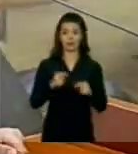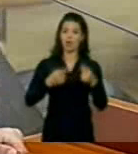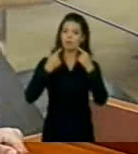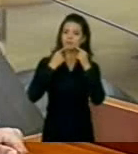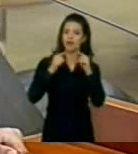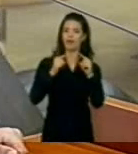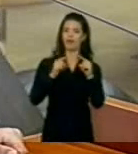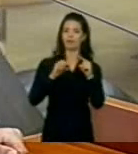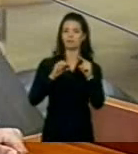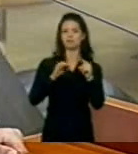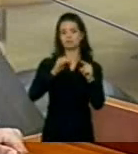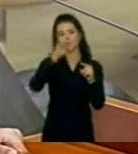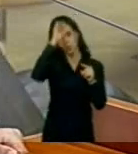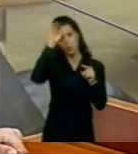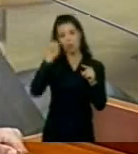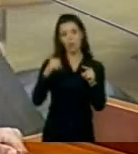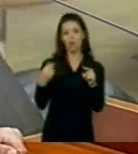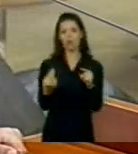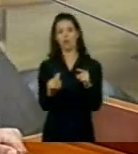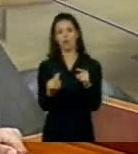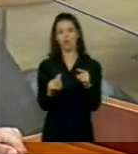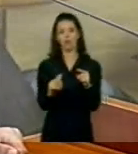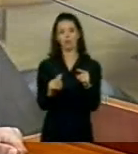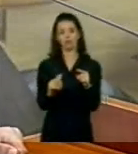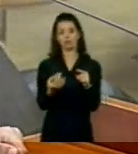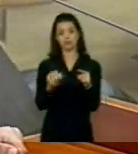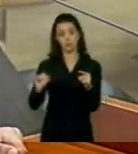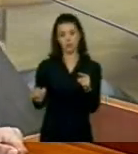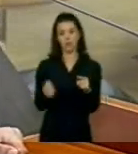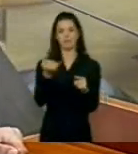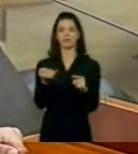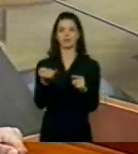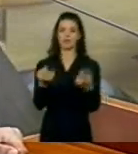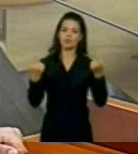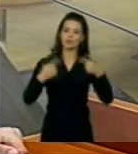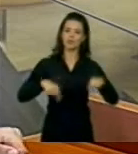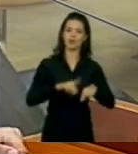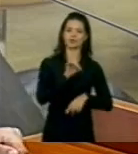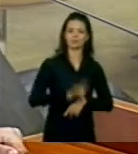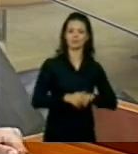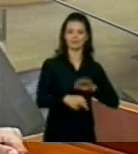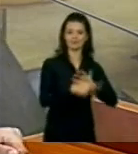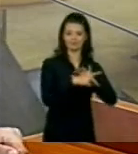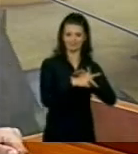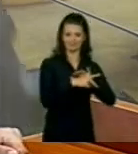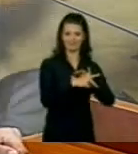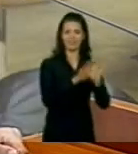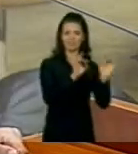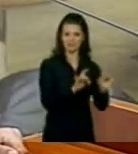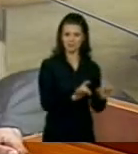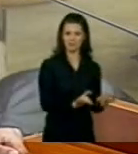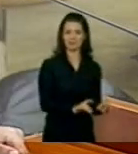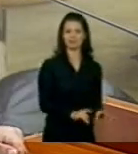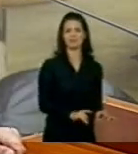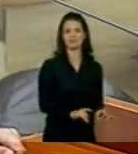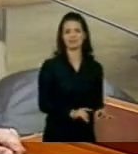por ignorância ou às vezes até mesmo por oportunismo contra as prerrogativas, as prerrogativas a que elas se dirigem são